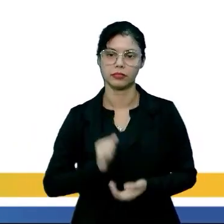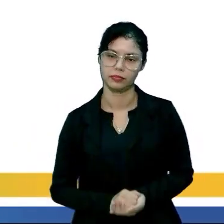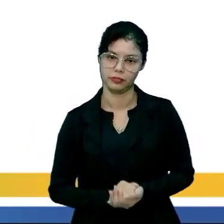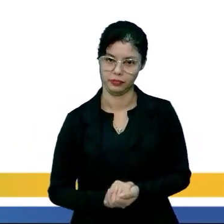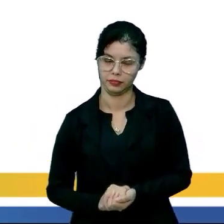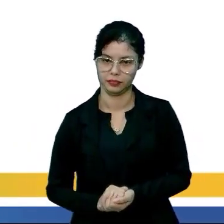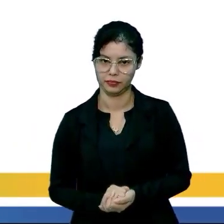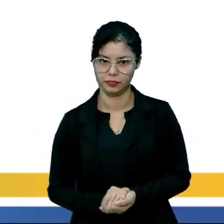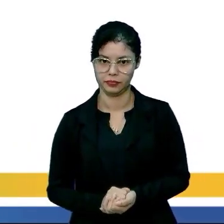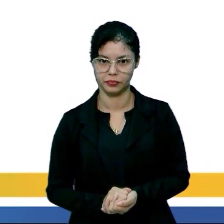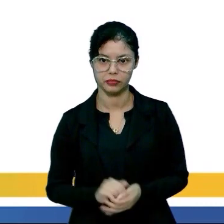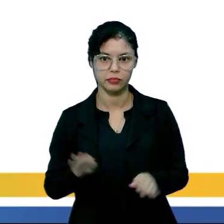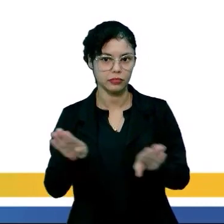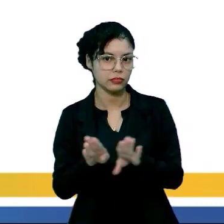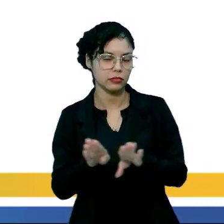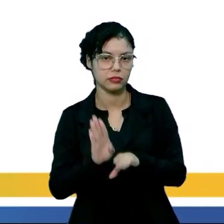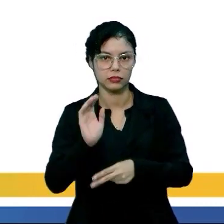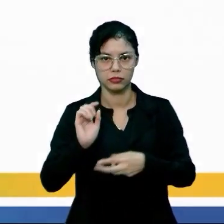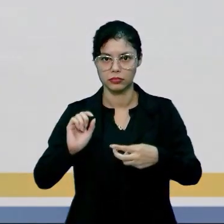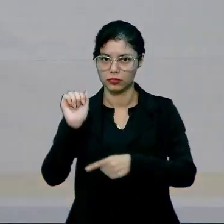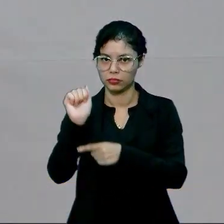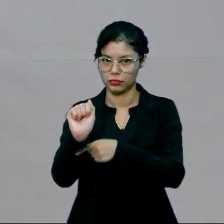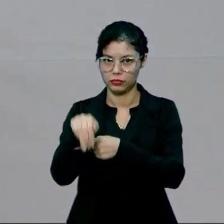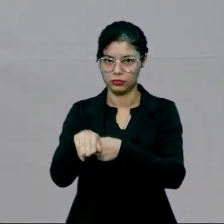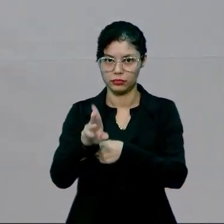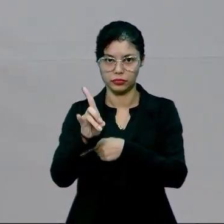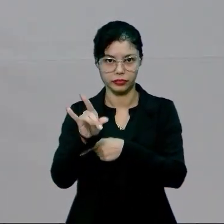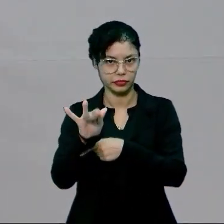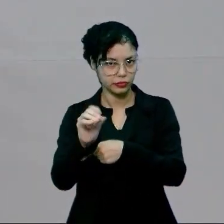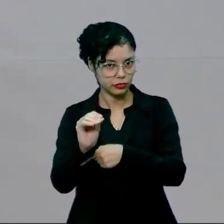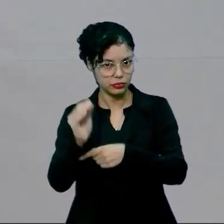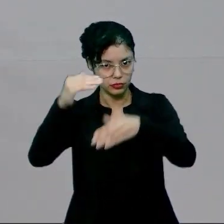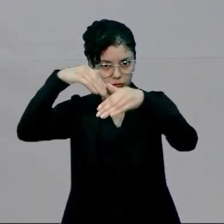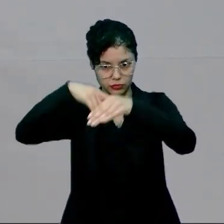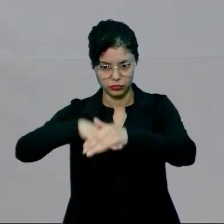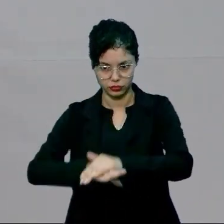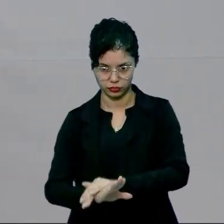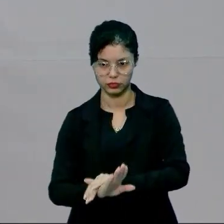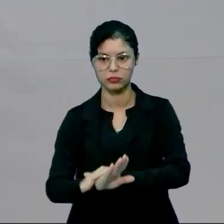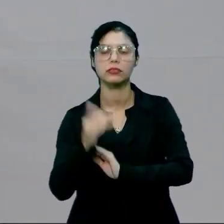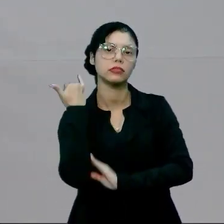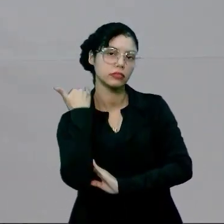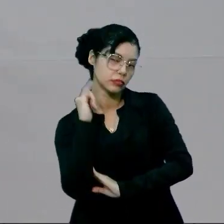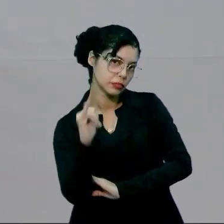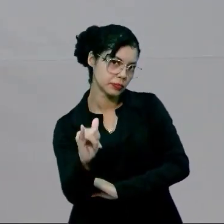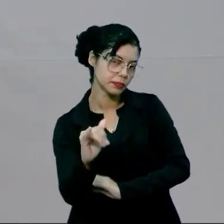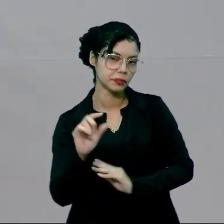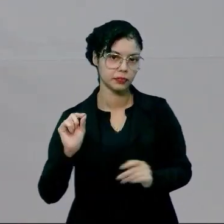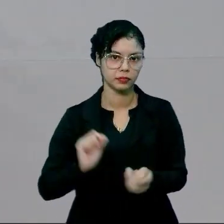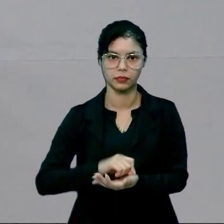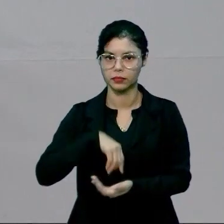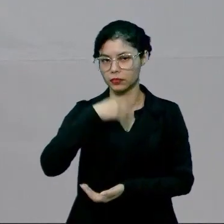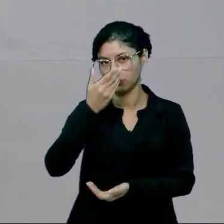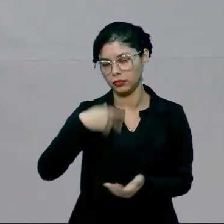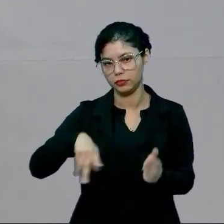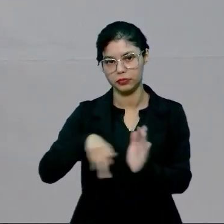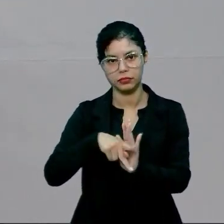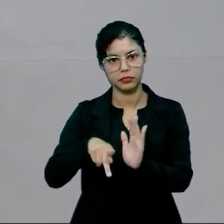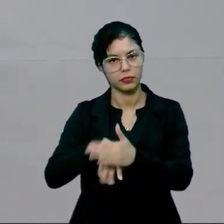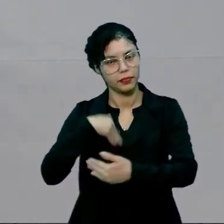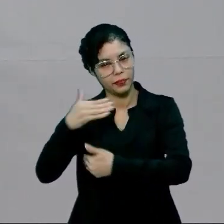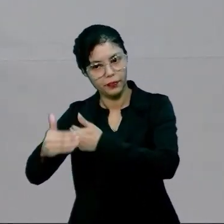tá? Eles têm amido. Amido é uma reserva, né, energética que é fruto aí